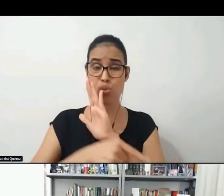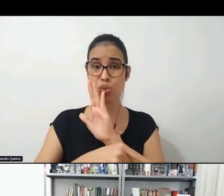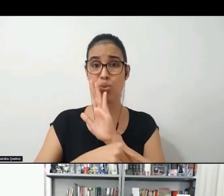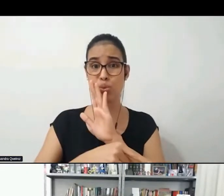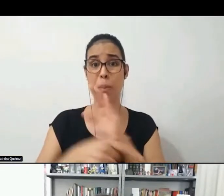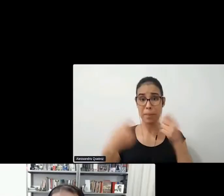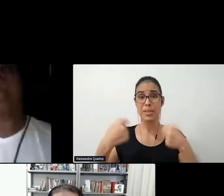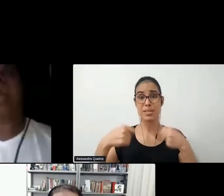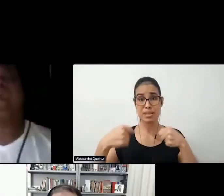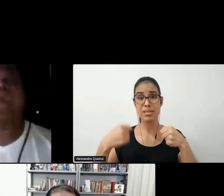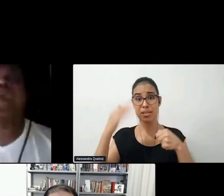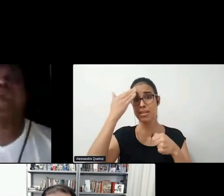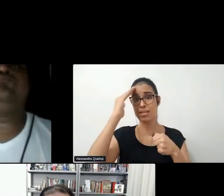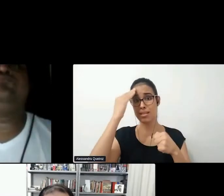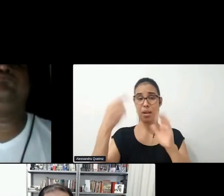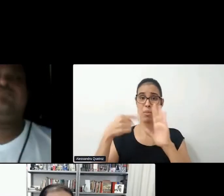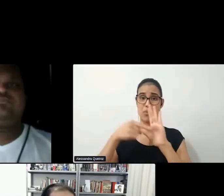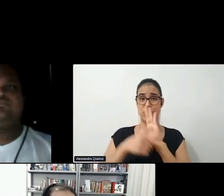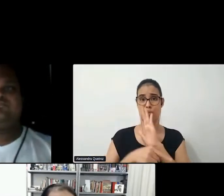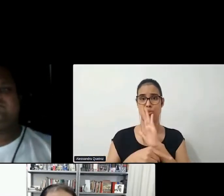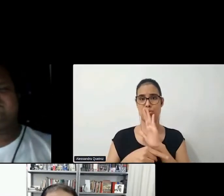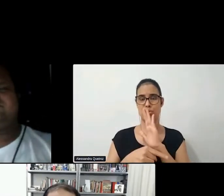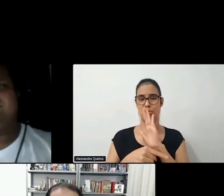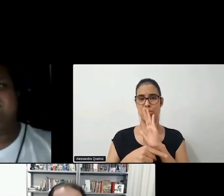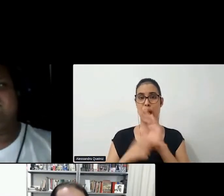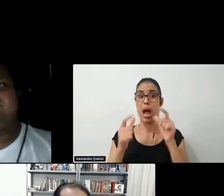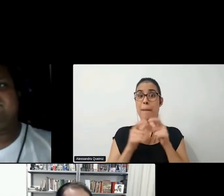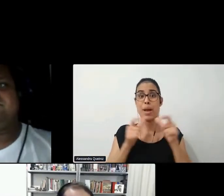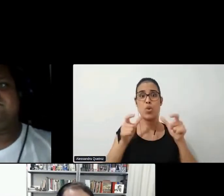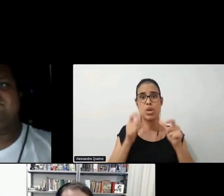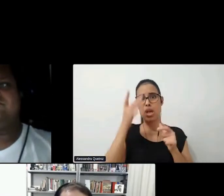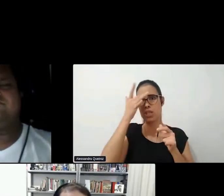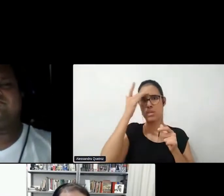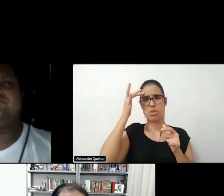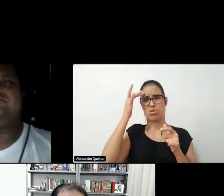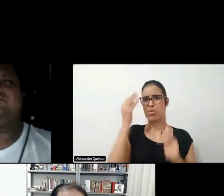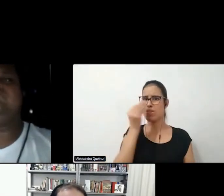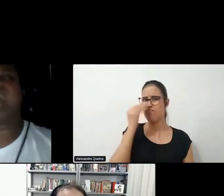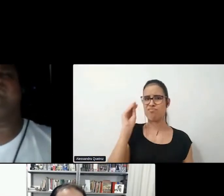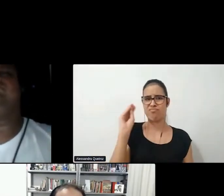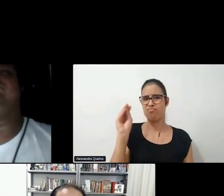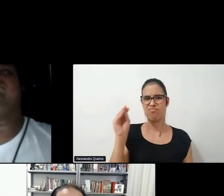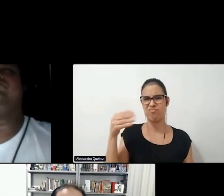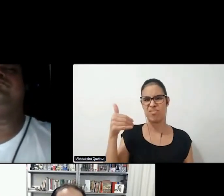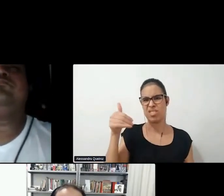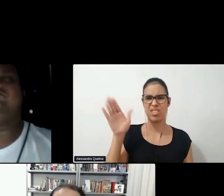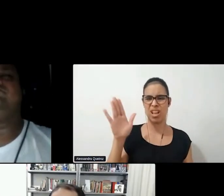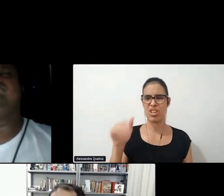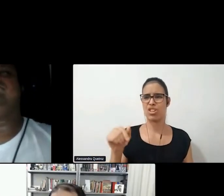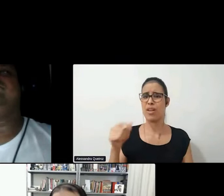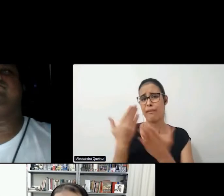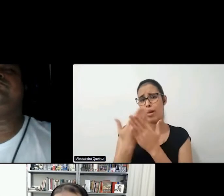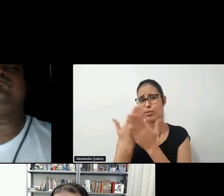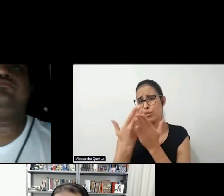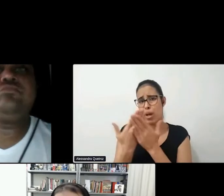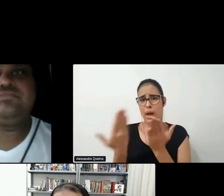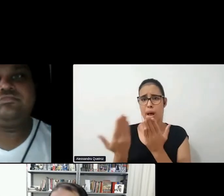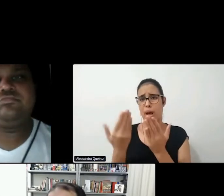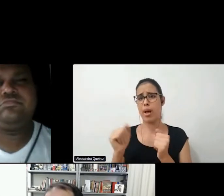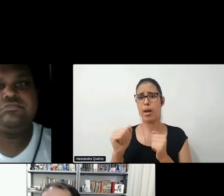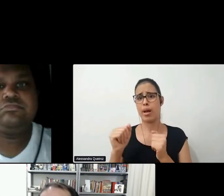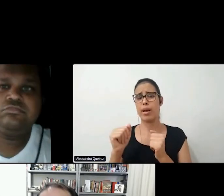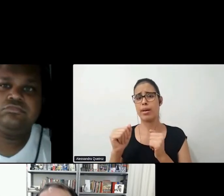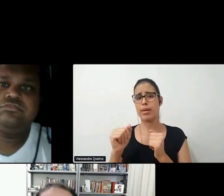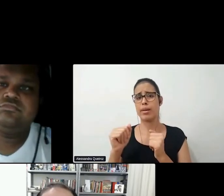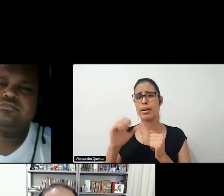assunto que as pessoas, assim, simplesmente ignoram e falam, você vai aprender JavaScript, PHP, você vai aprender ali, desenvolver